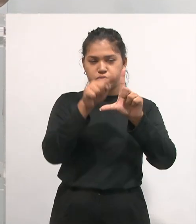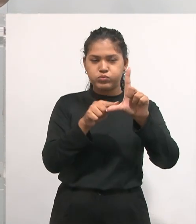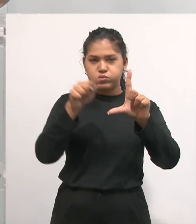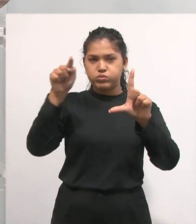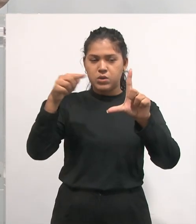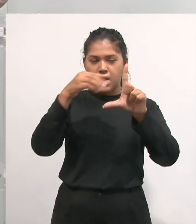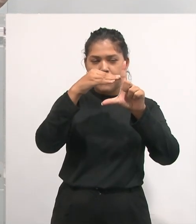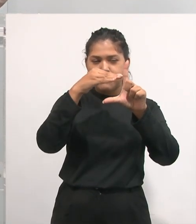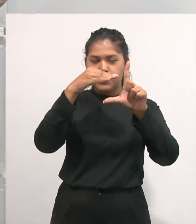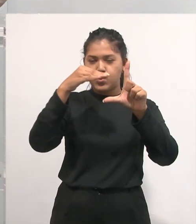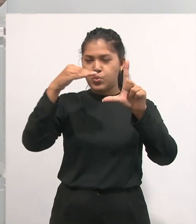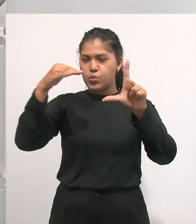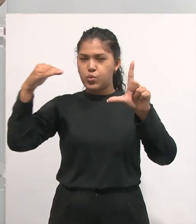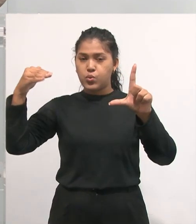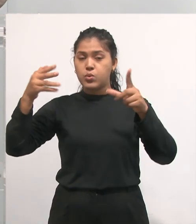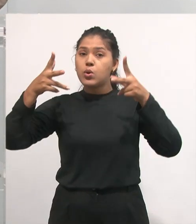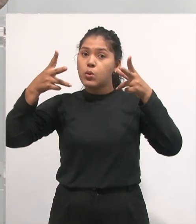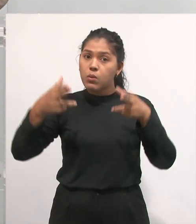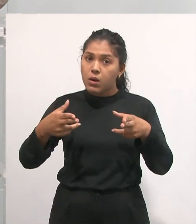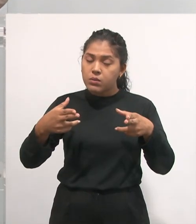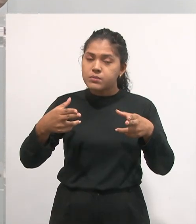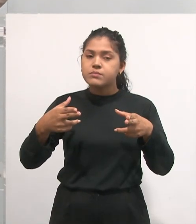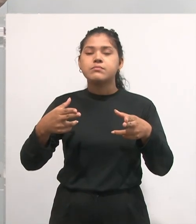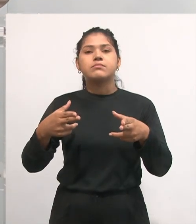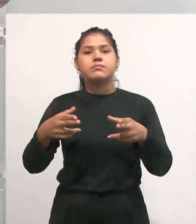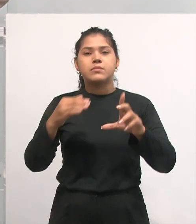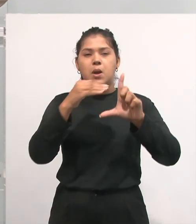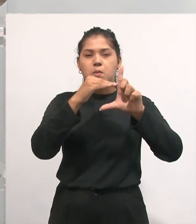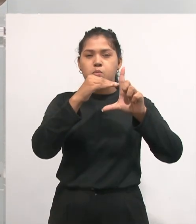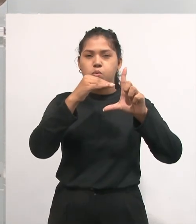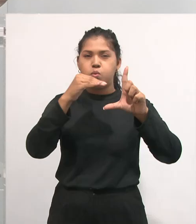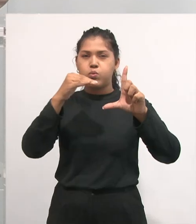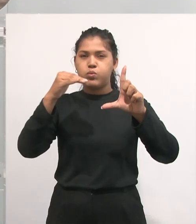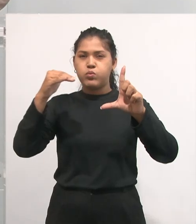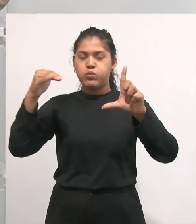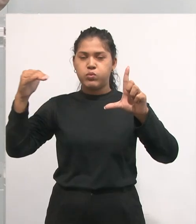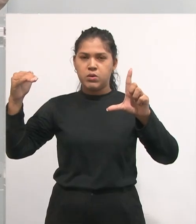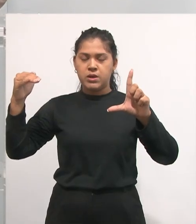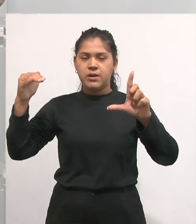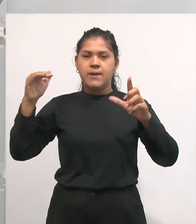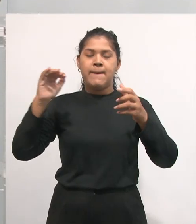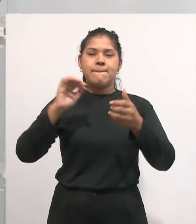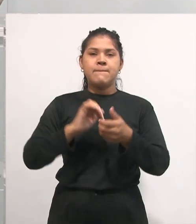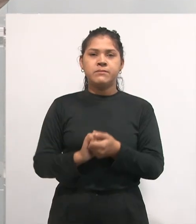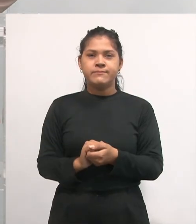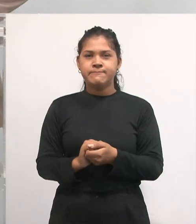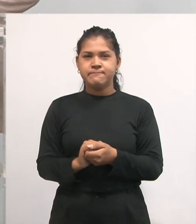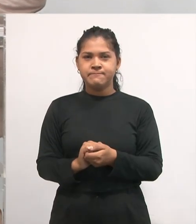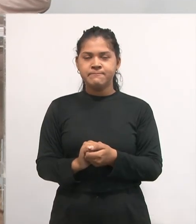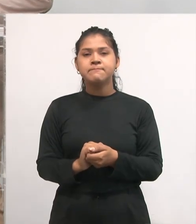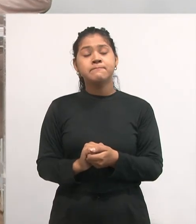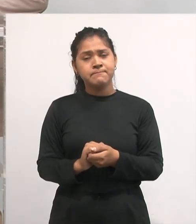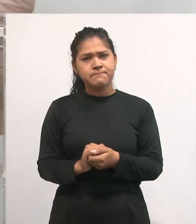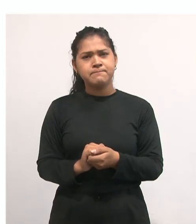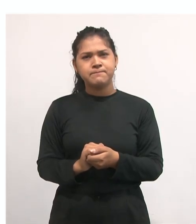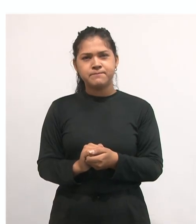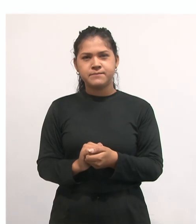cima da reta, ok? Todos os pontos do plano cartesiano estariam em cima daquela reta,